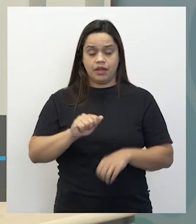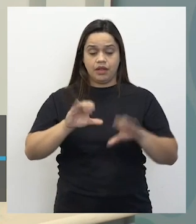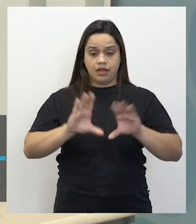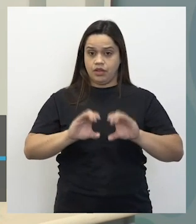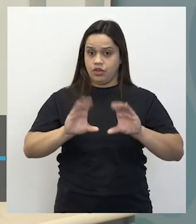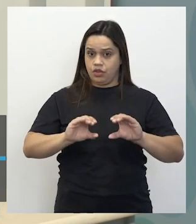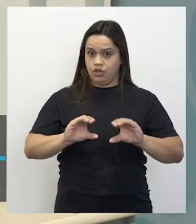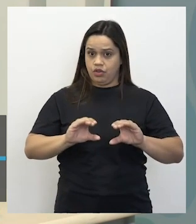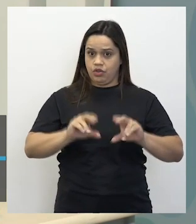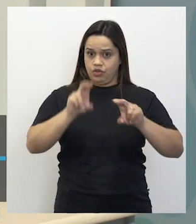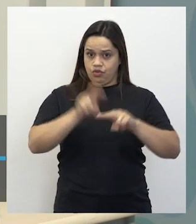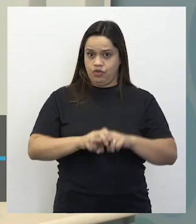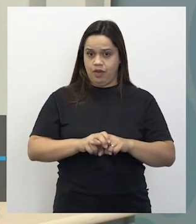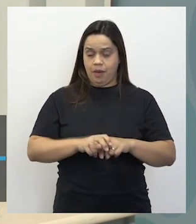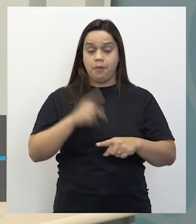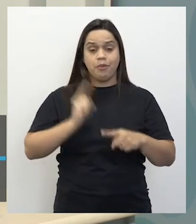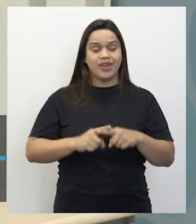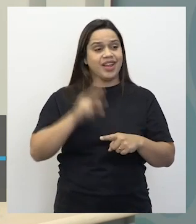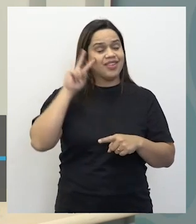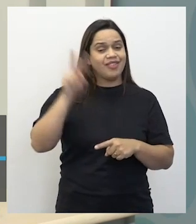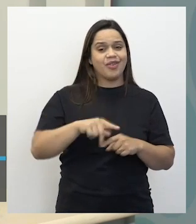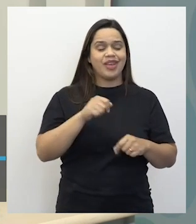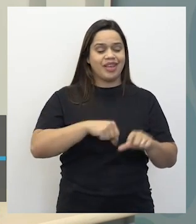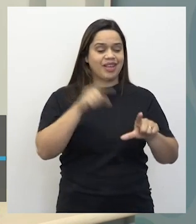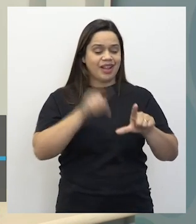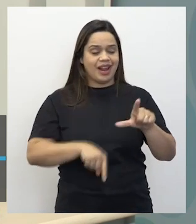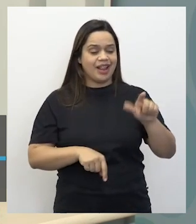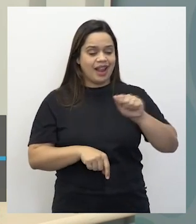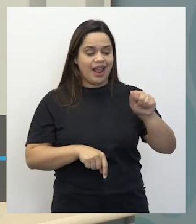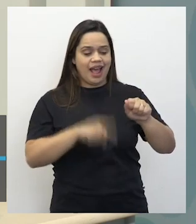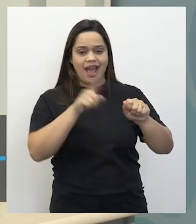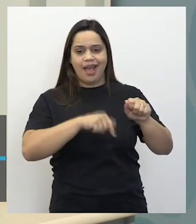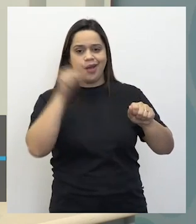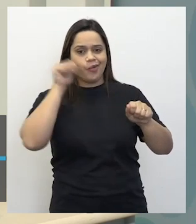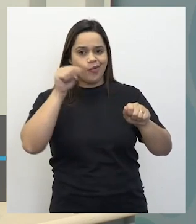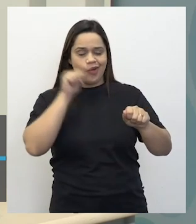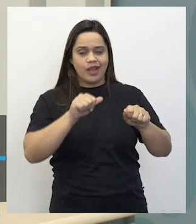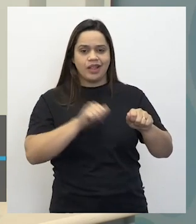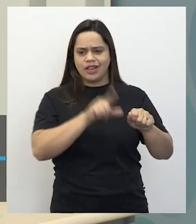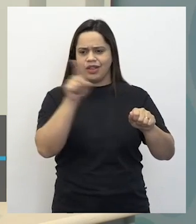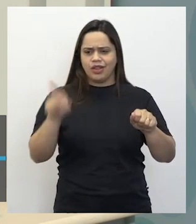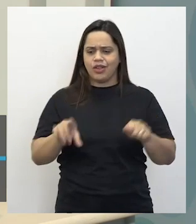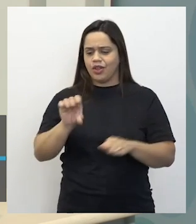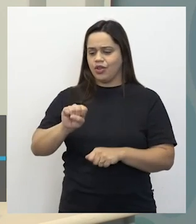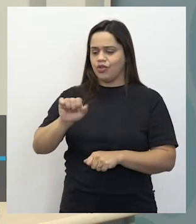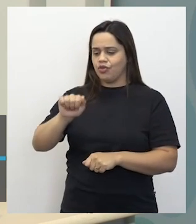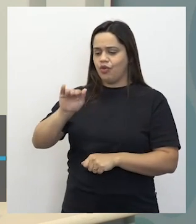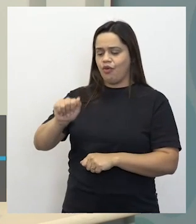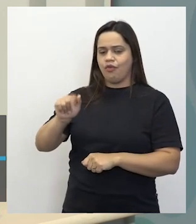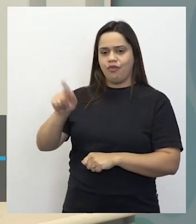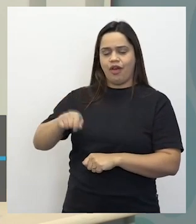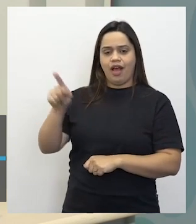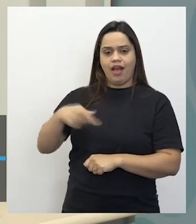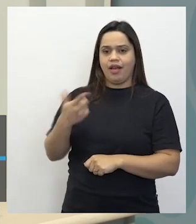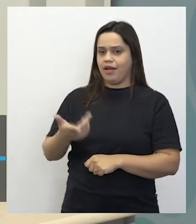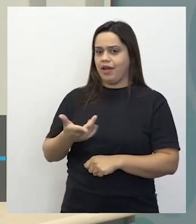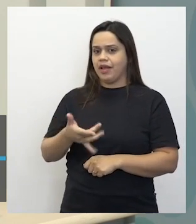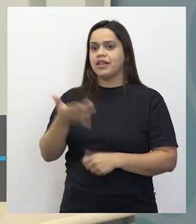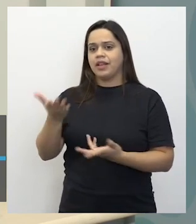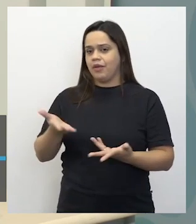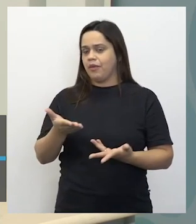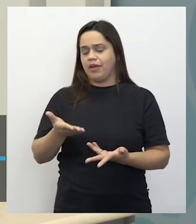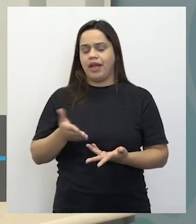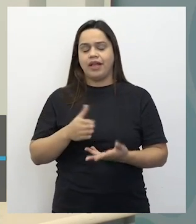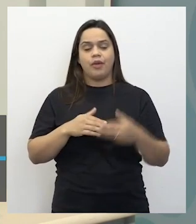como sendo a palavra feminina. Sim. Então, eles associam o pronome minha ao sofá, seria meu sofá, né? Minha cama, meu sofá e